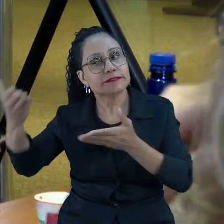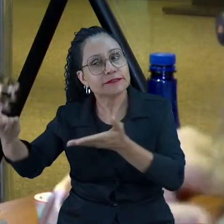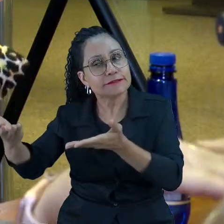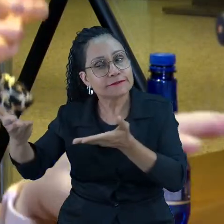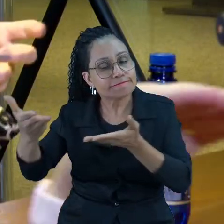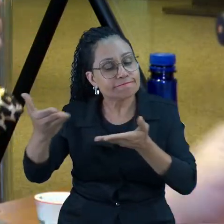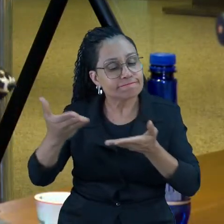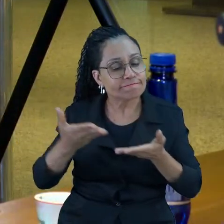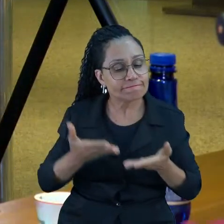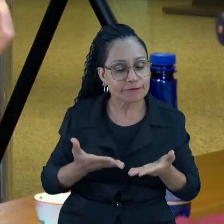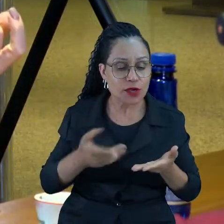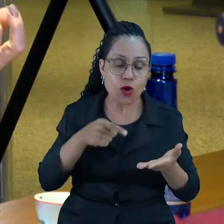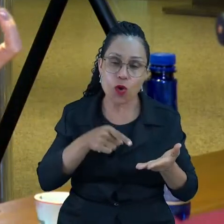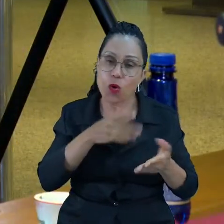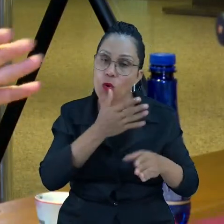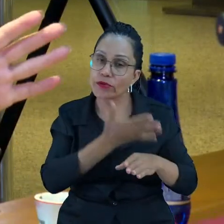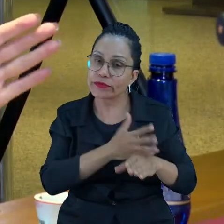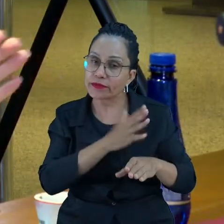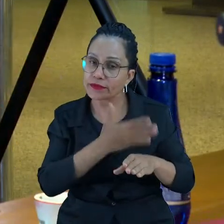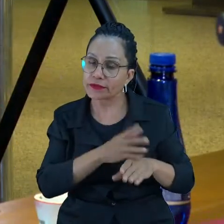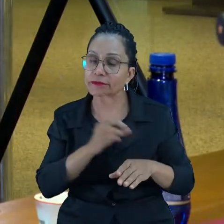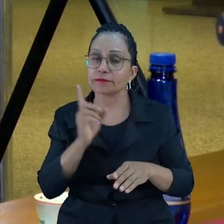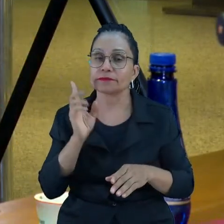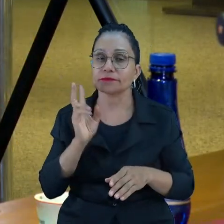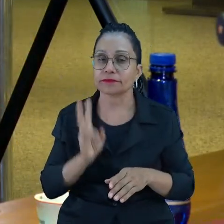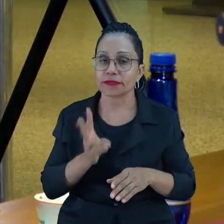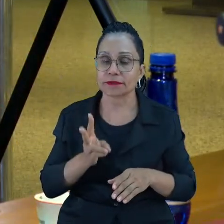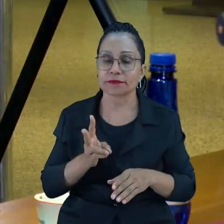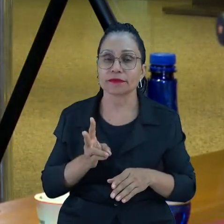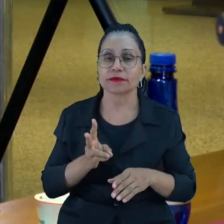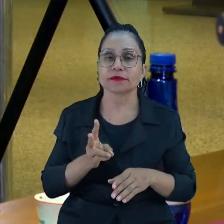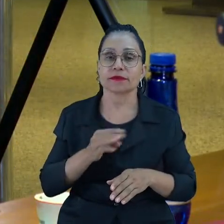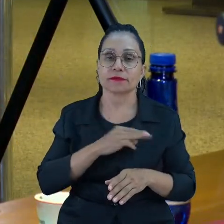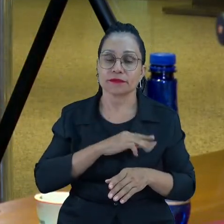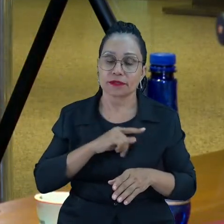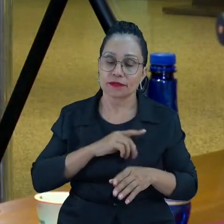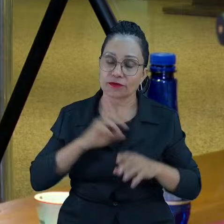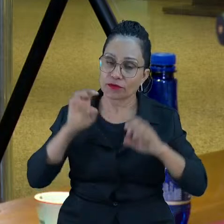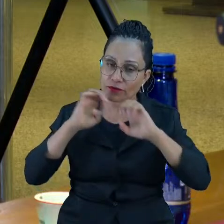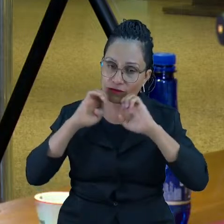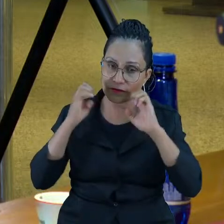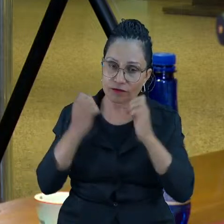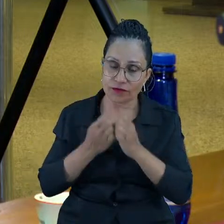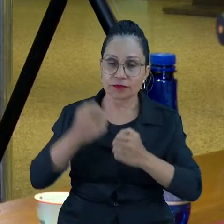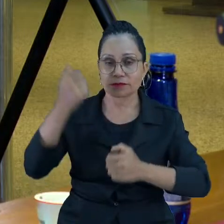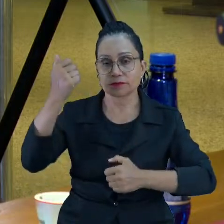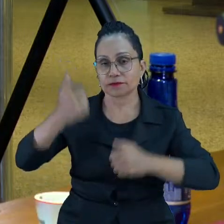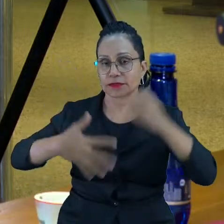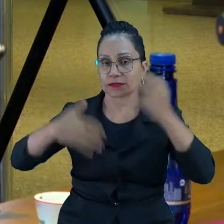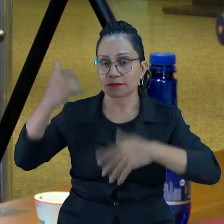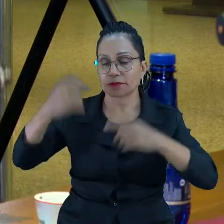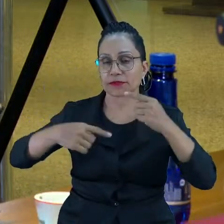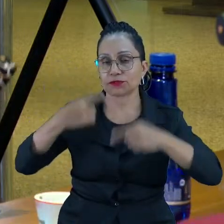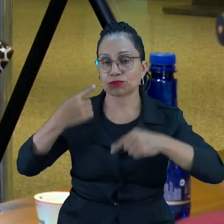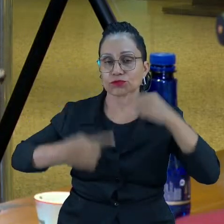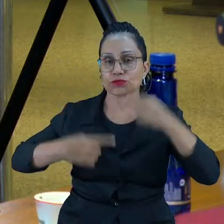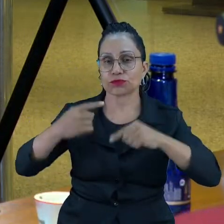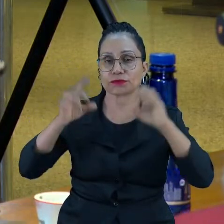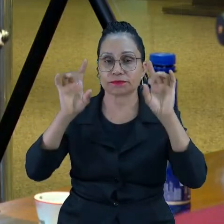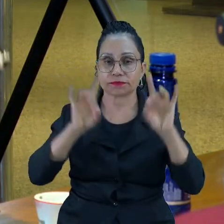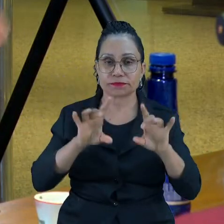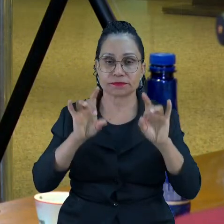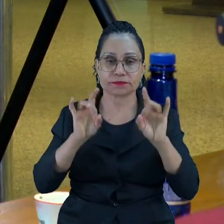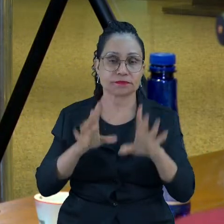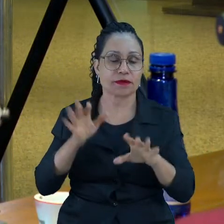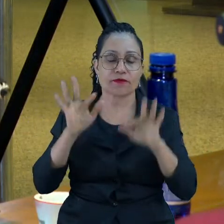falar, ter esse treinamento constante, o Ministério Público tem feito muitos eventos para falar, para discutir, para debater com especialistas, com